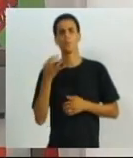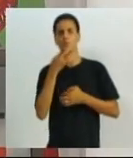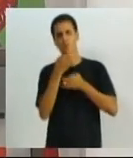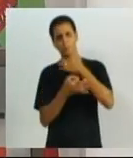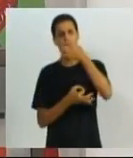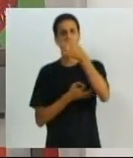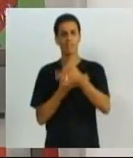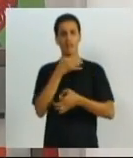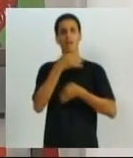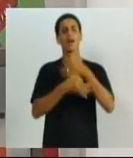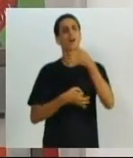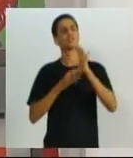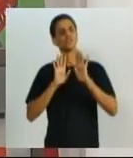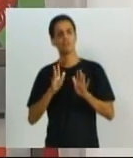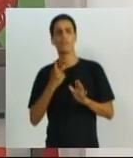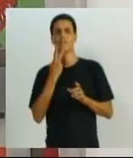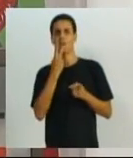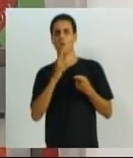que já foram trazidas aqui,